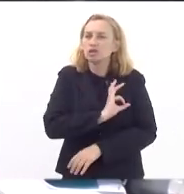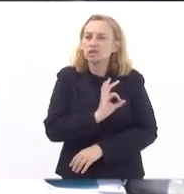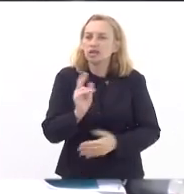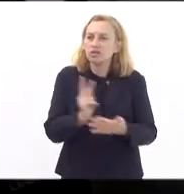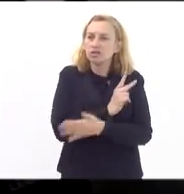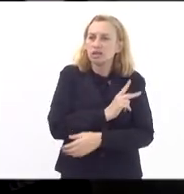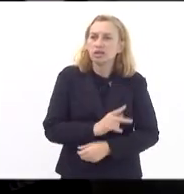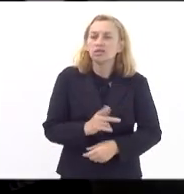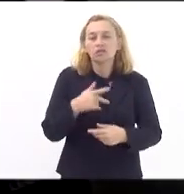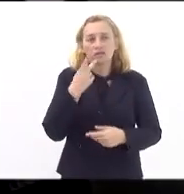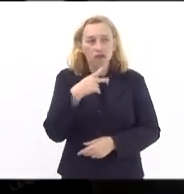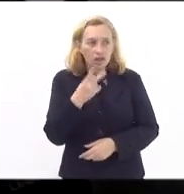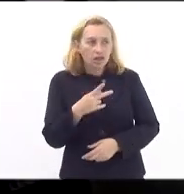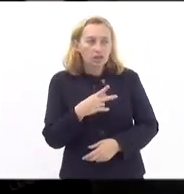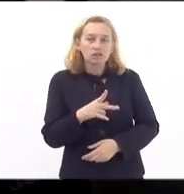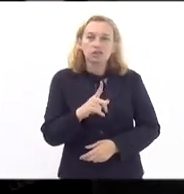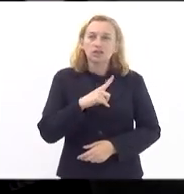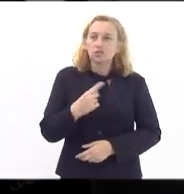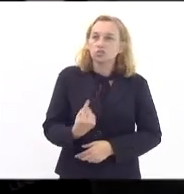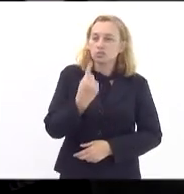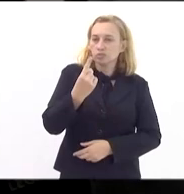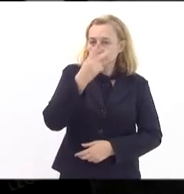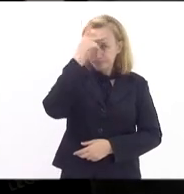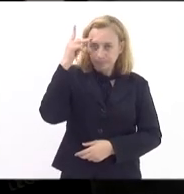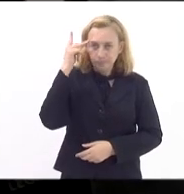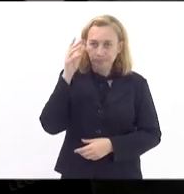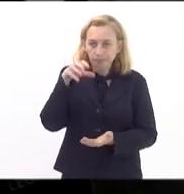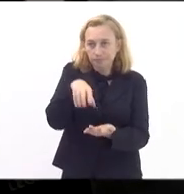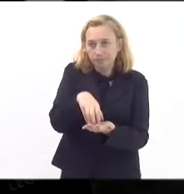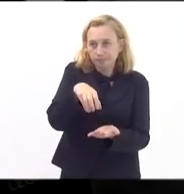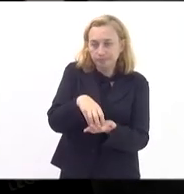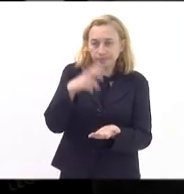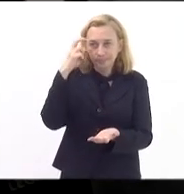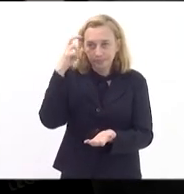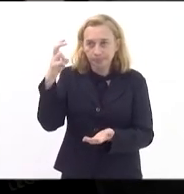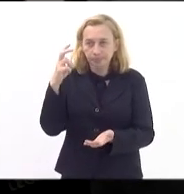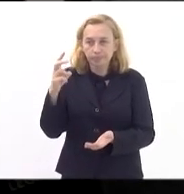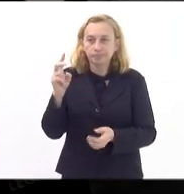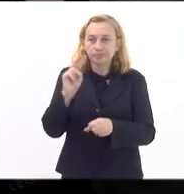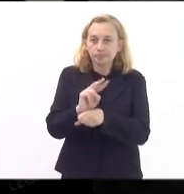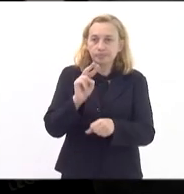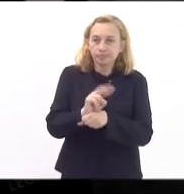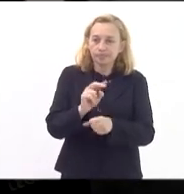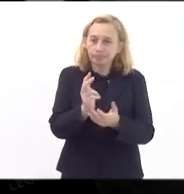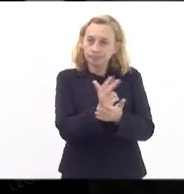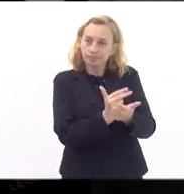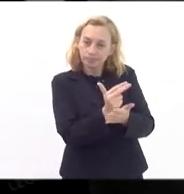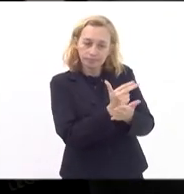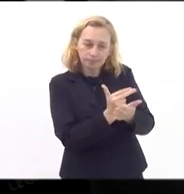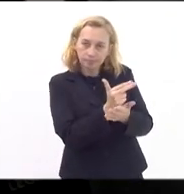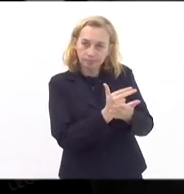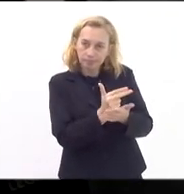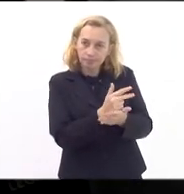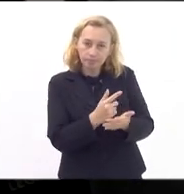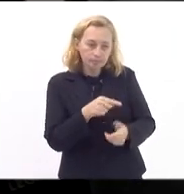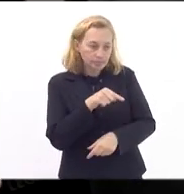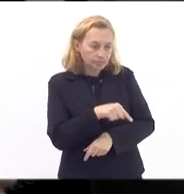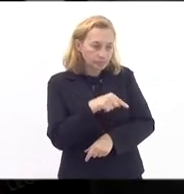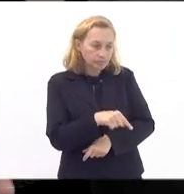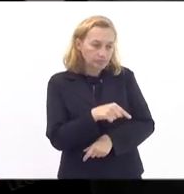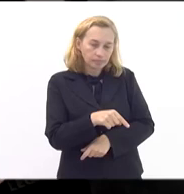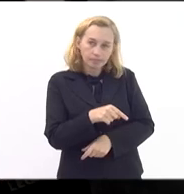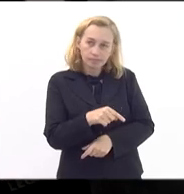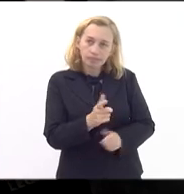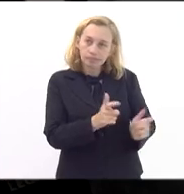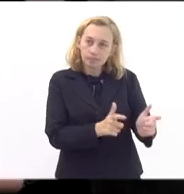como foi comentado nós temos uma pessoa no centro de inteligência da polícia na o fechamento aqui temos um mapa até tenho aqui comigo mancha